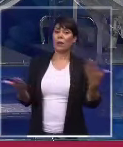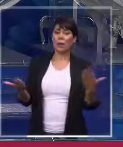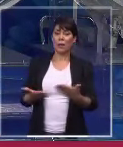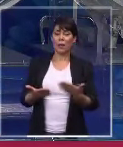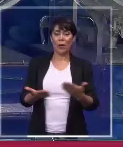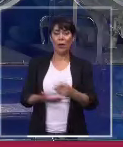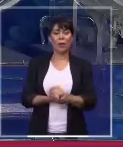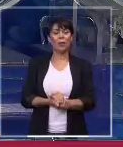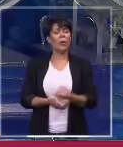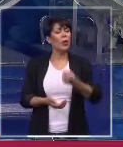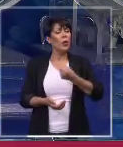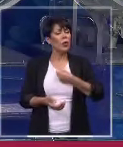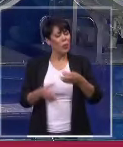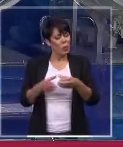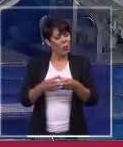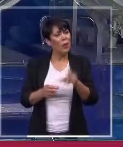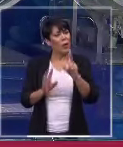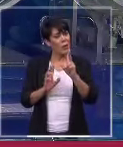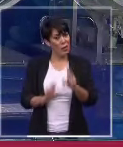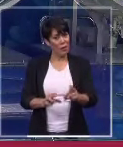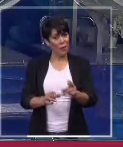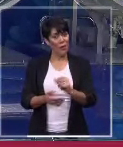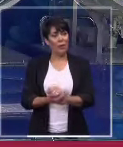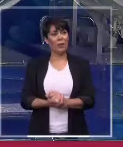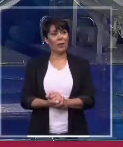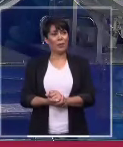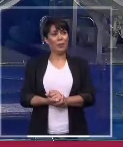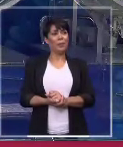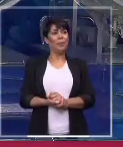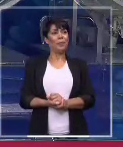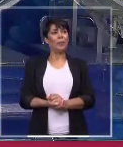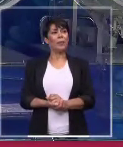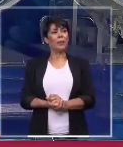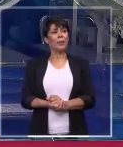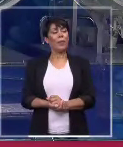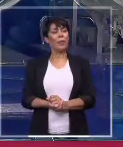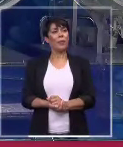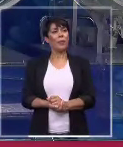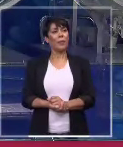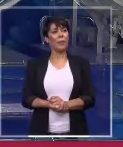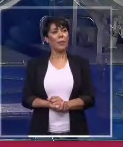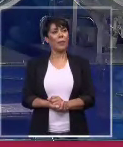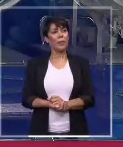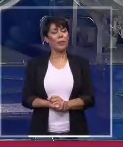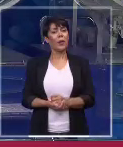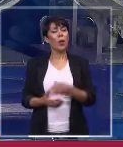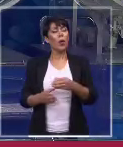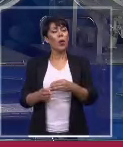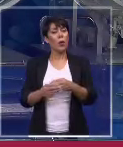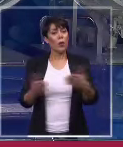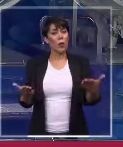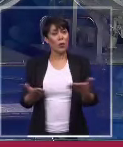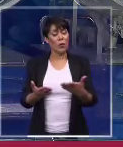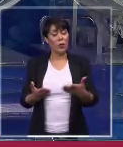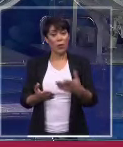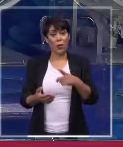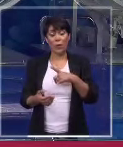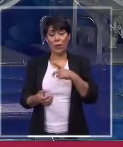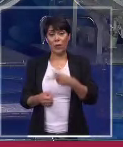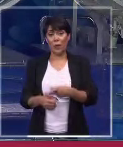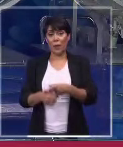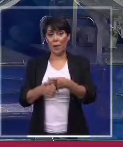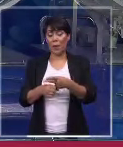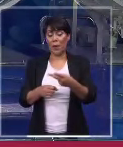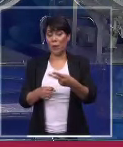Sena, que possui o mesmo universo de números do primeiro sorteio. Lembrando que este é o concurso 2054 da